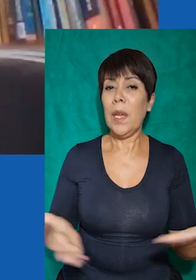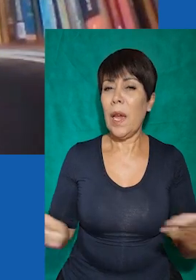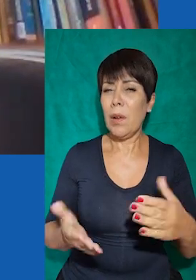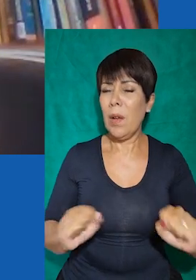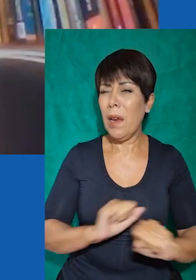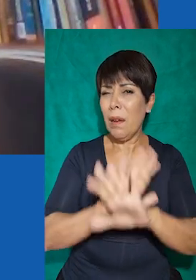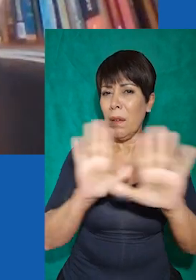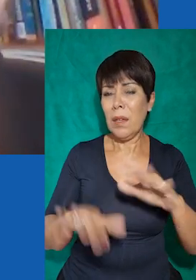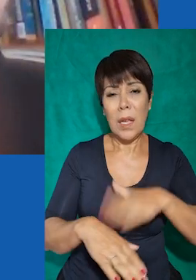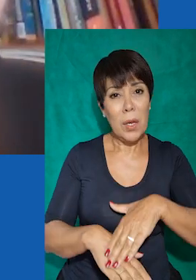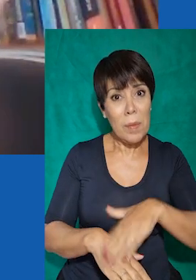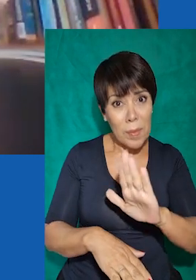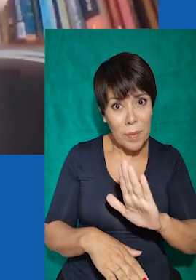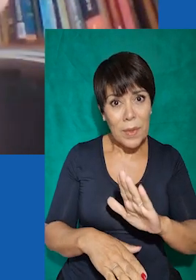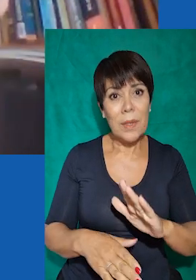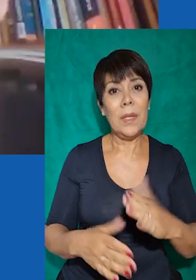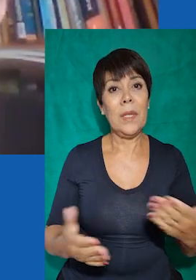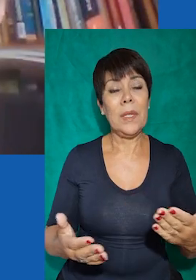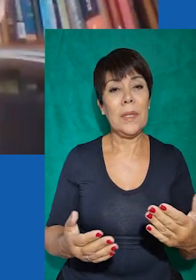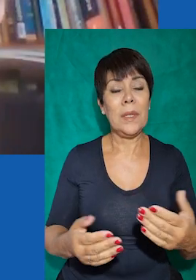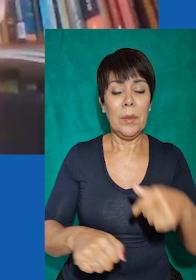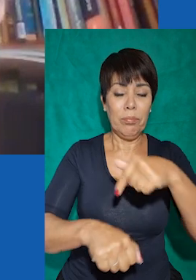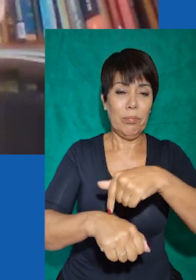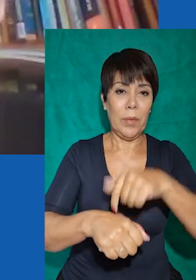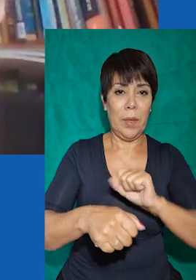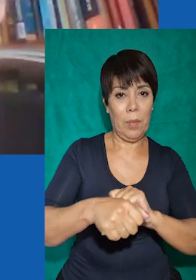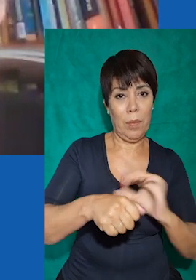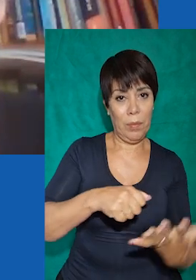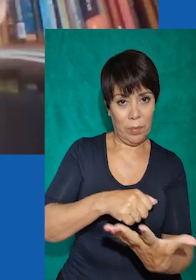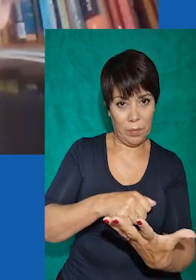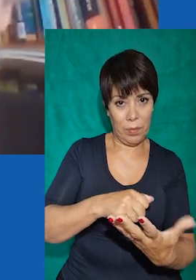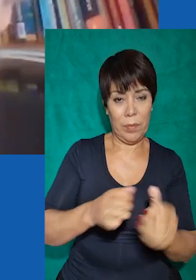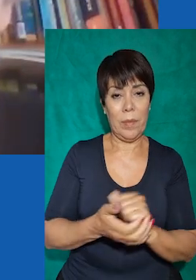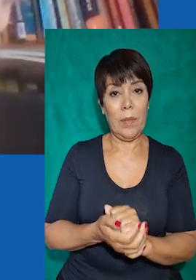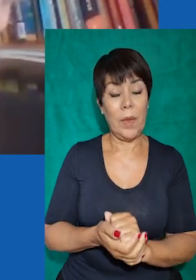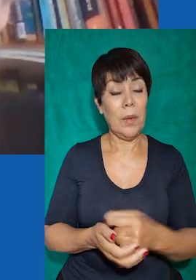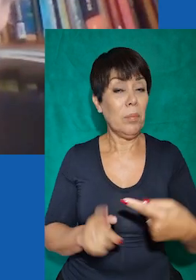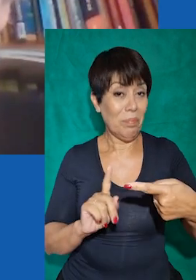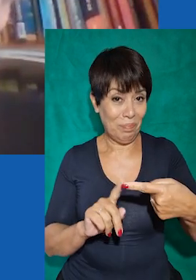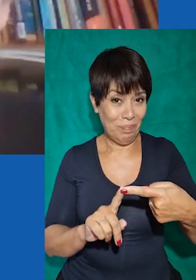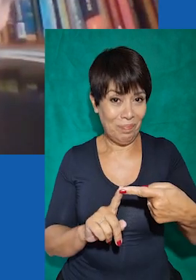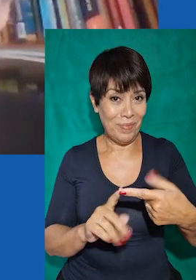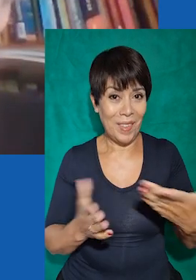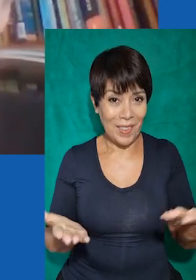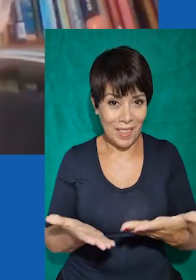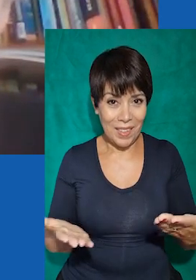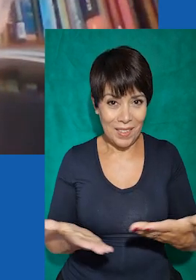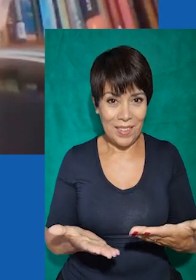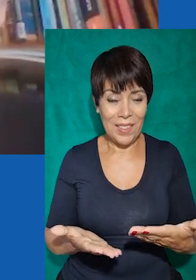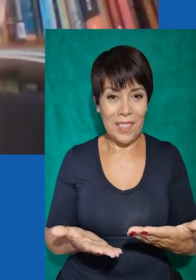ainda diante da pandemia, né? Mas é a primeira vez que